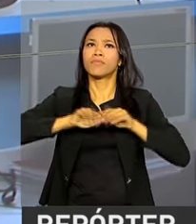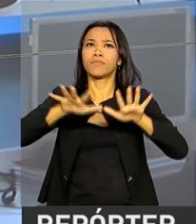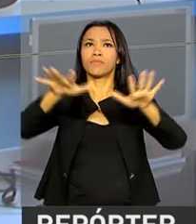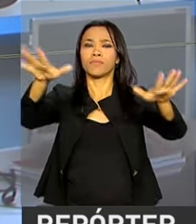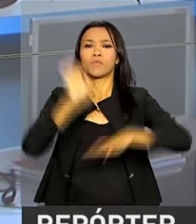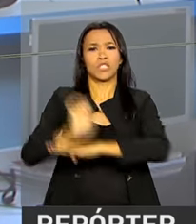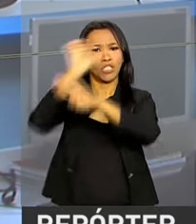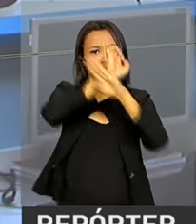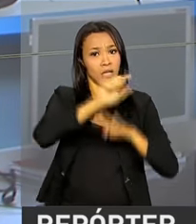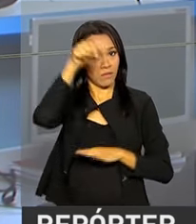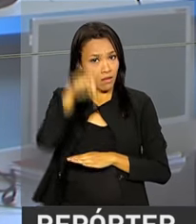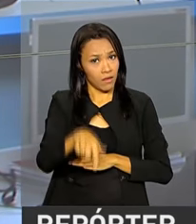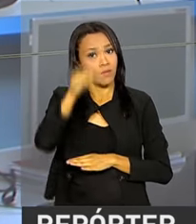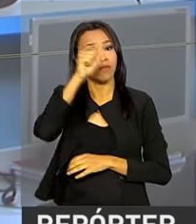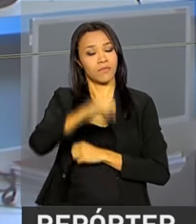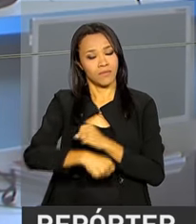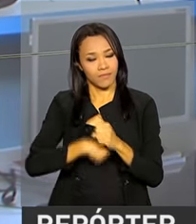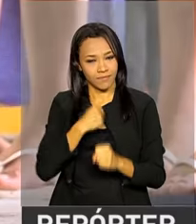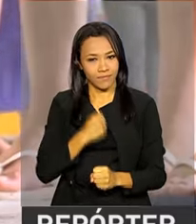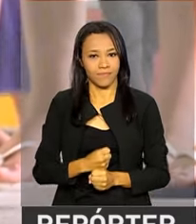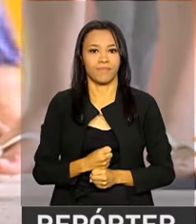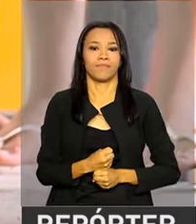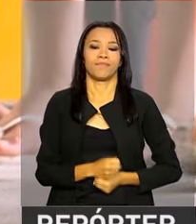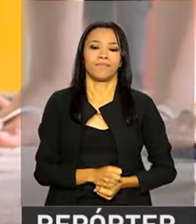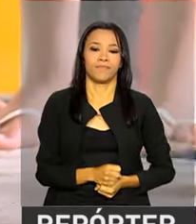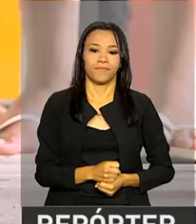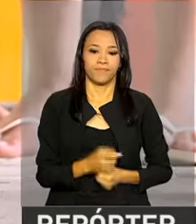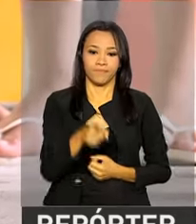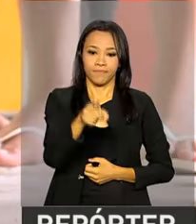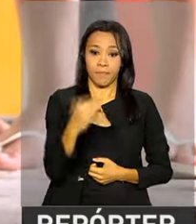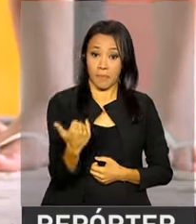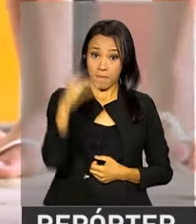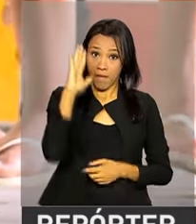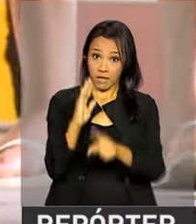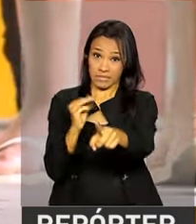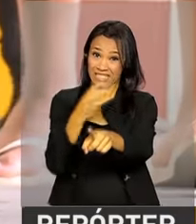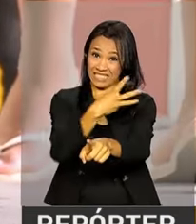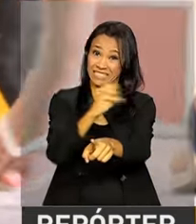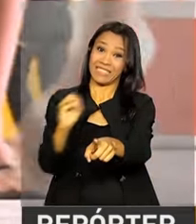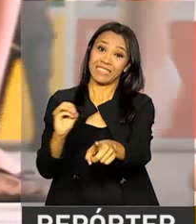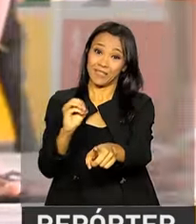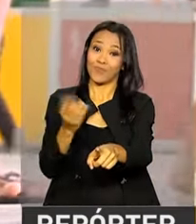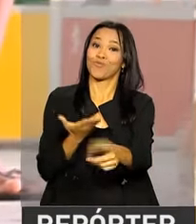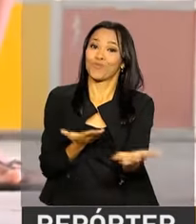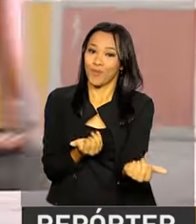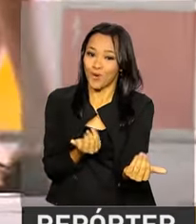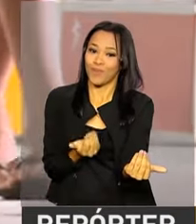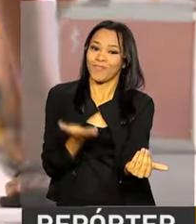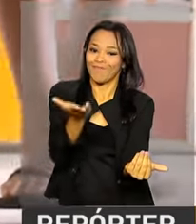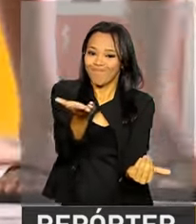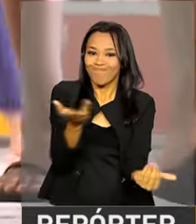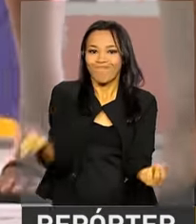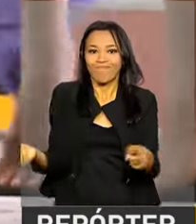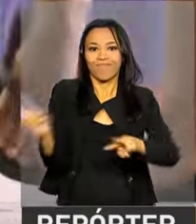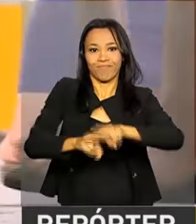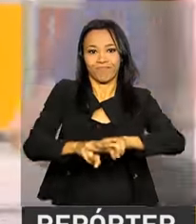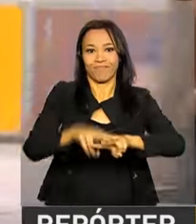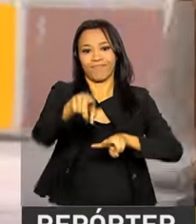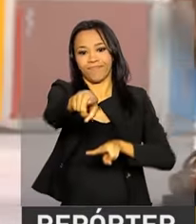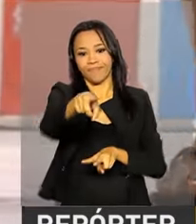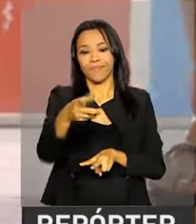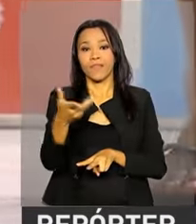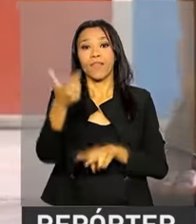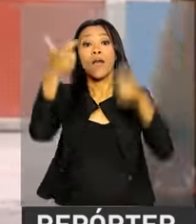ainda este ano mais de 300 jovens cumprem medida socioeducativa nesta unidade de